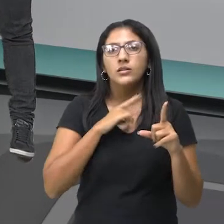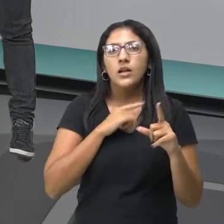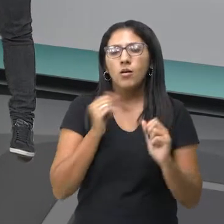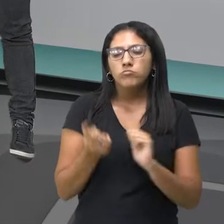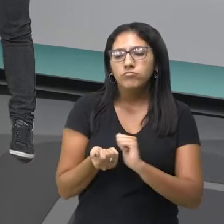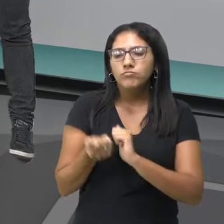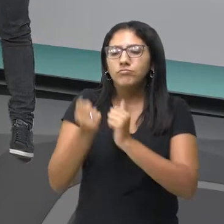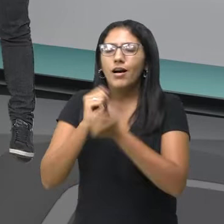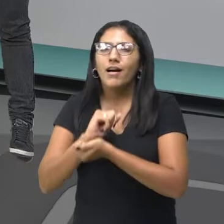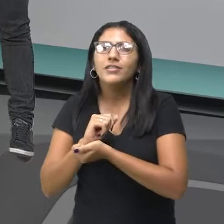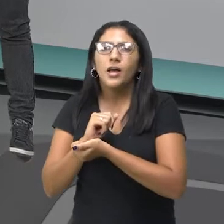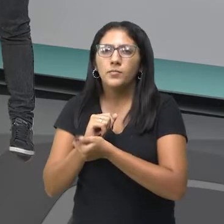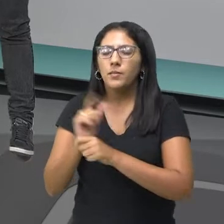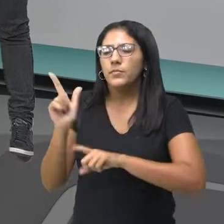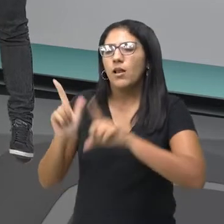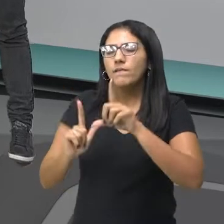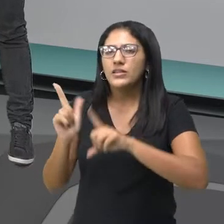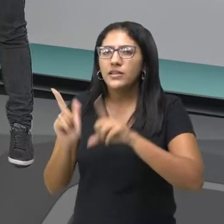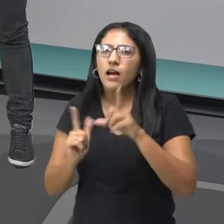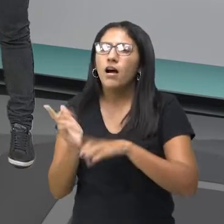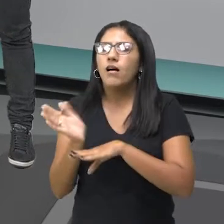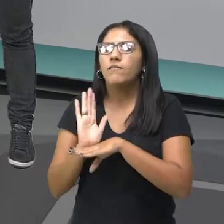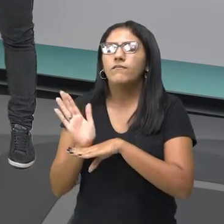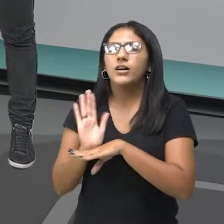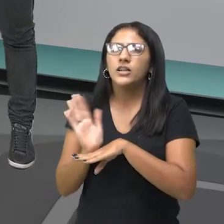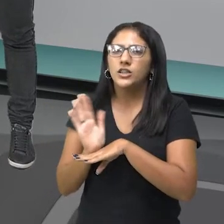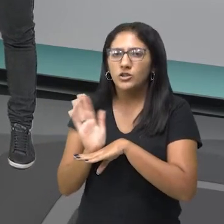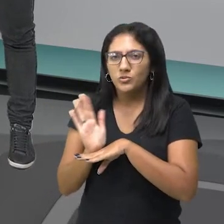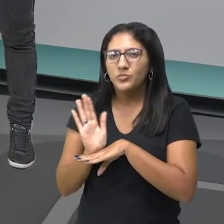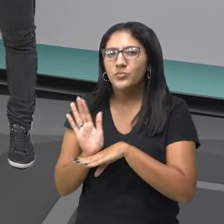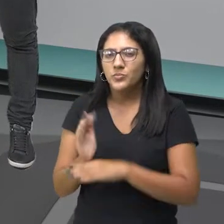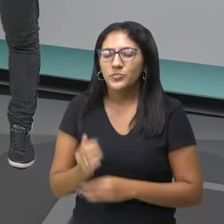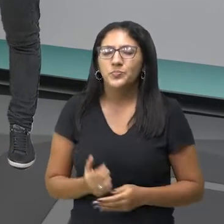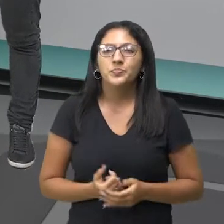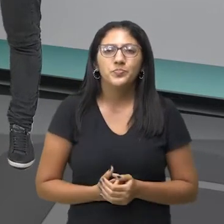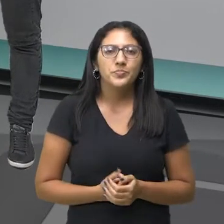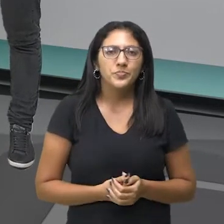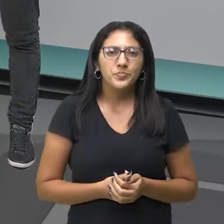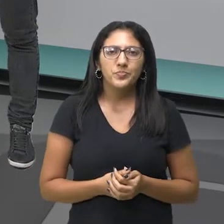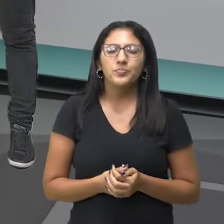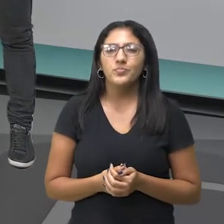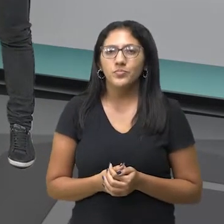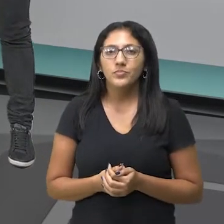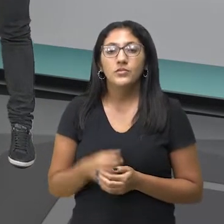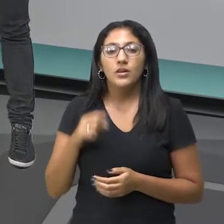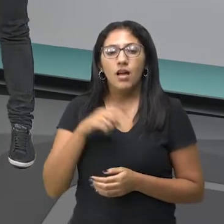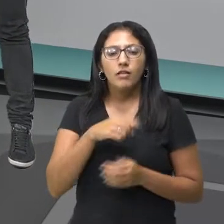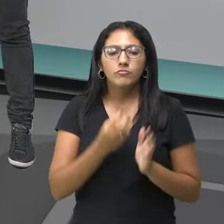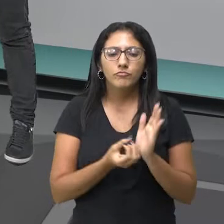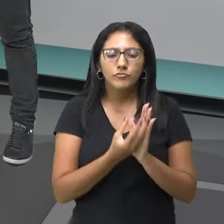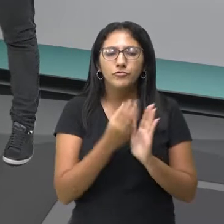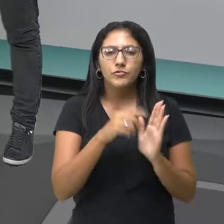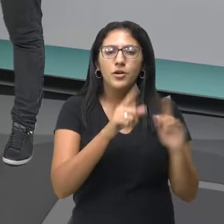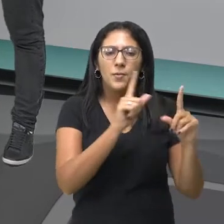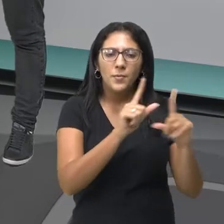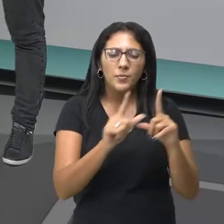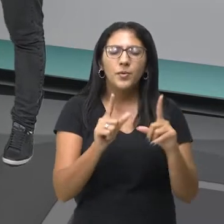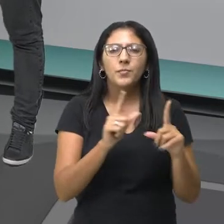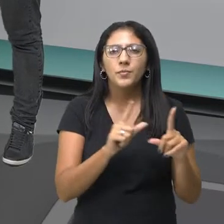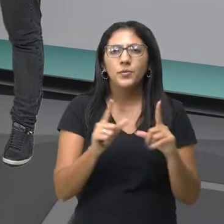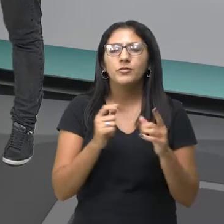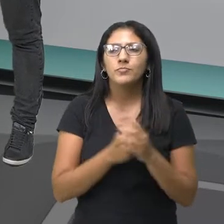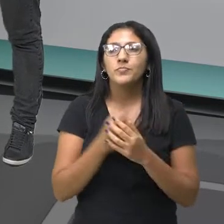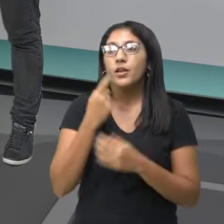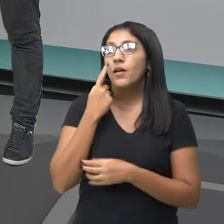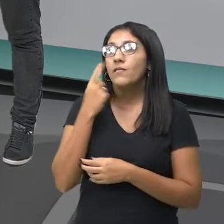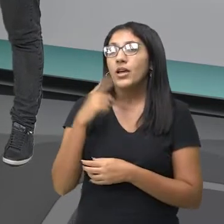sendo adaptadas para a TV, para os cinemas, ok? E, então, o herói surge aqui. E observem que eu tenho